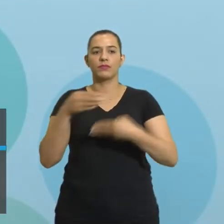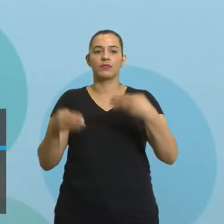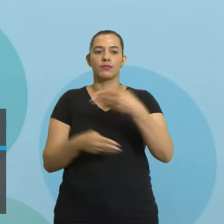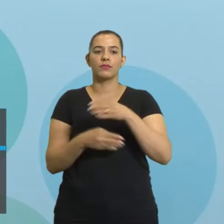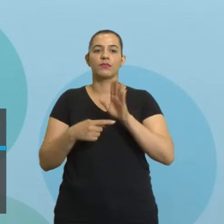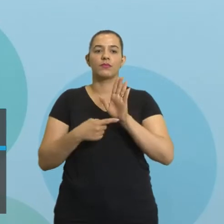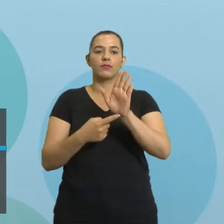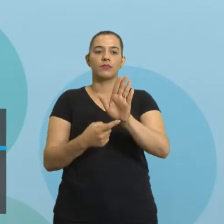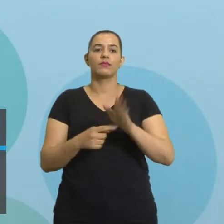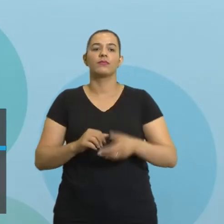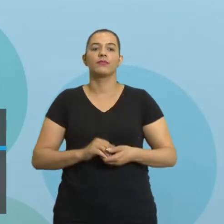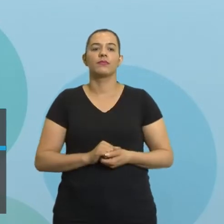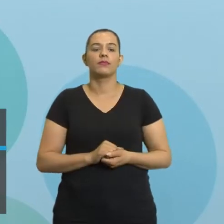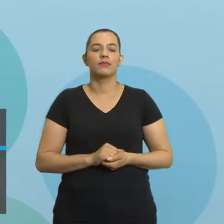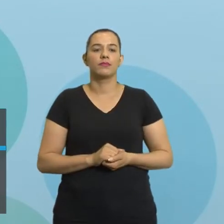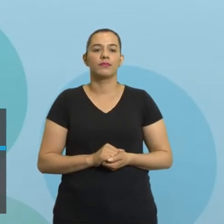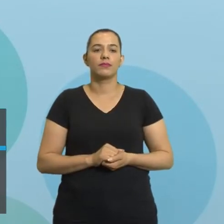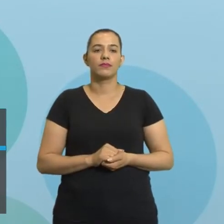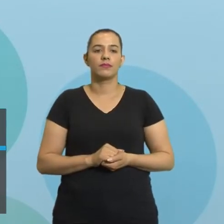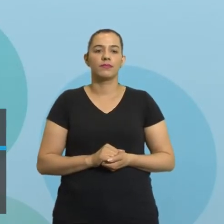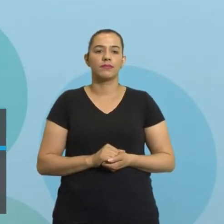slide, por gentileza.